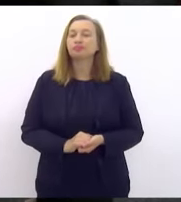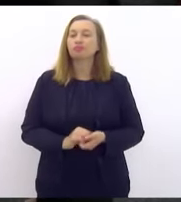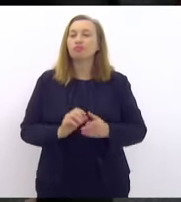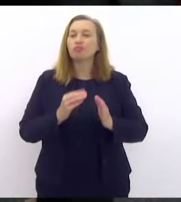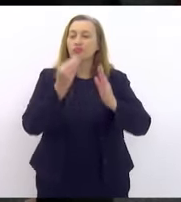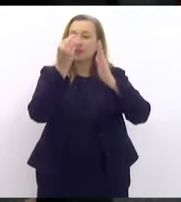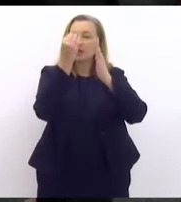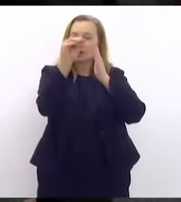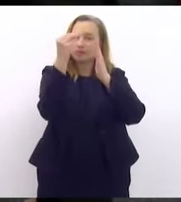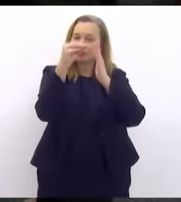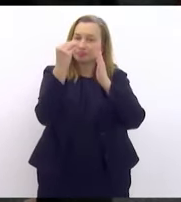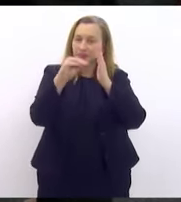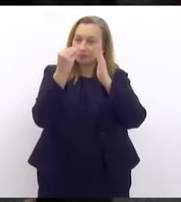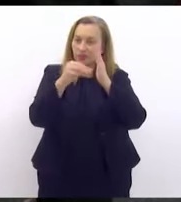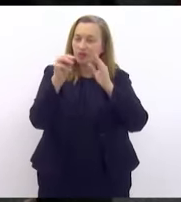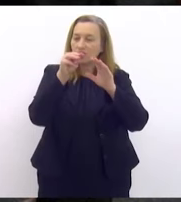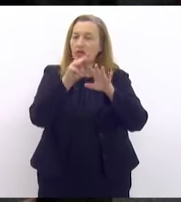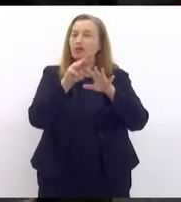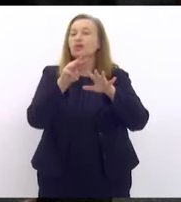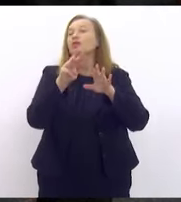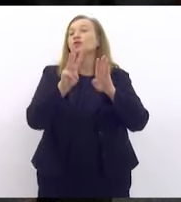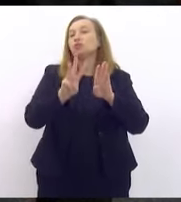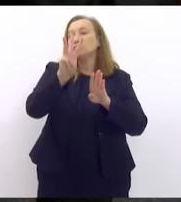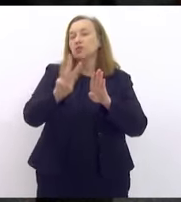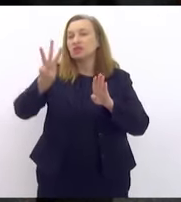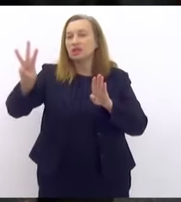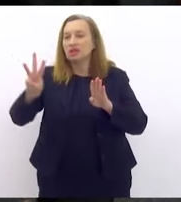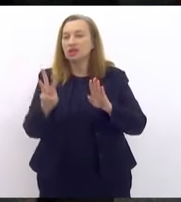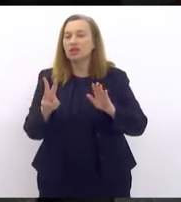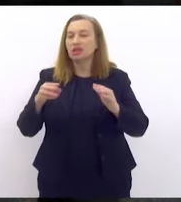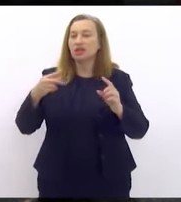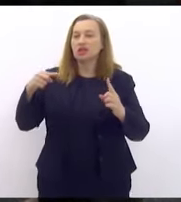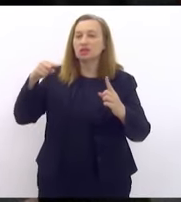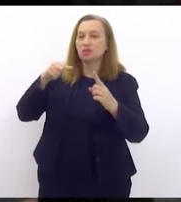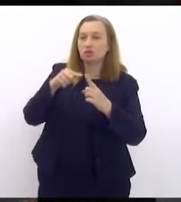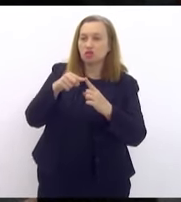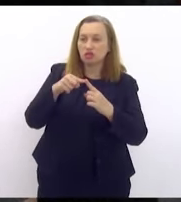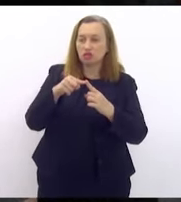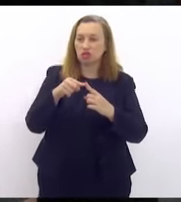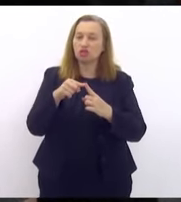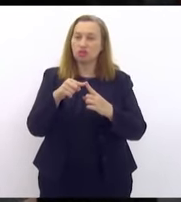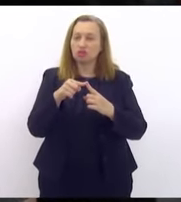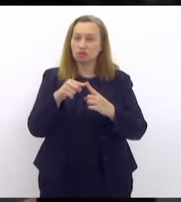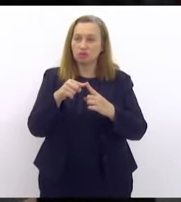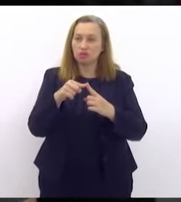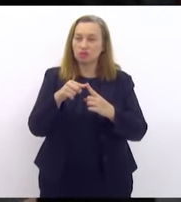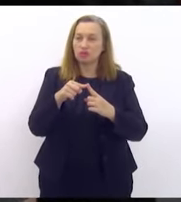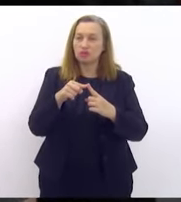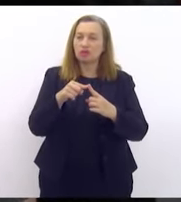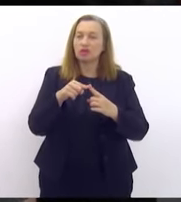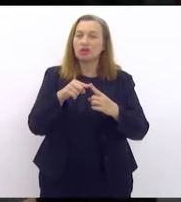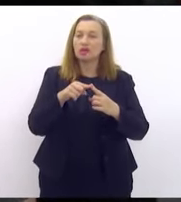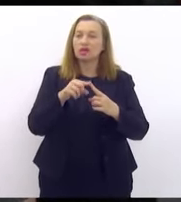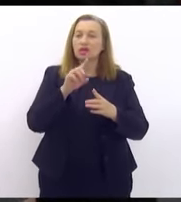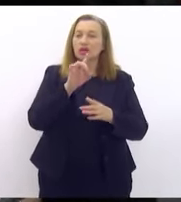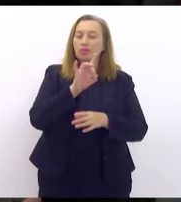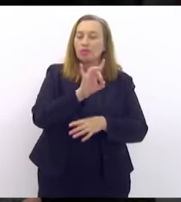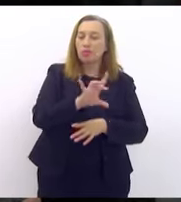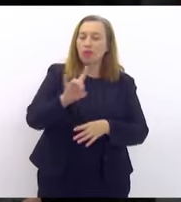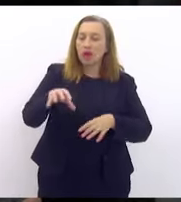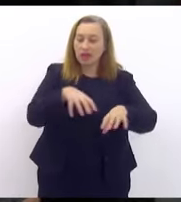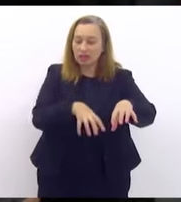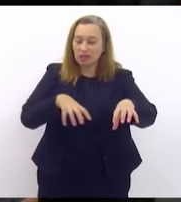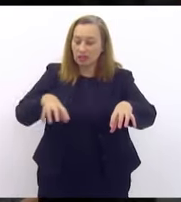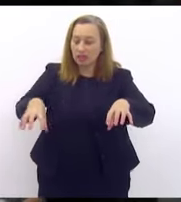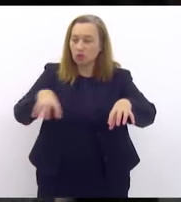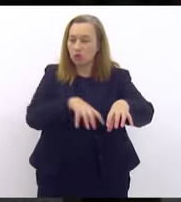site, em algum local de fácil acesso, essas metas cumpridas por região, porque isso vai permitir